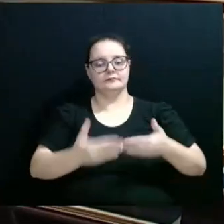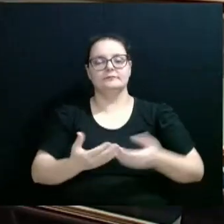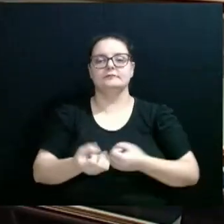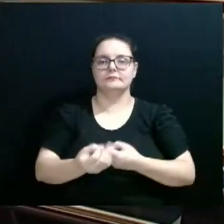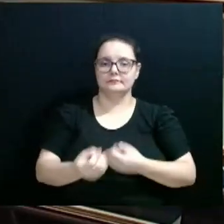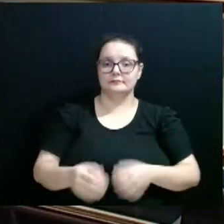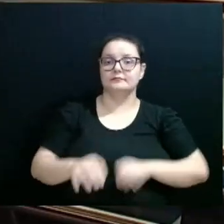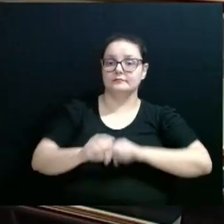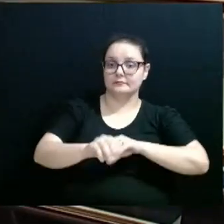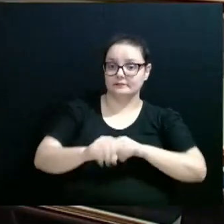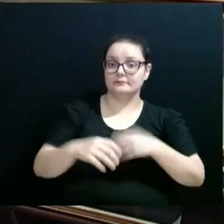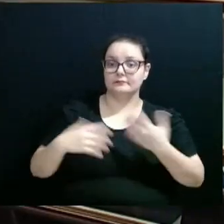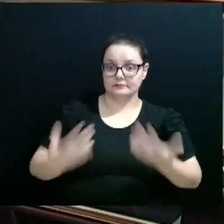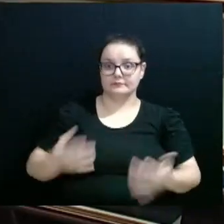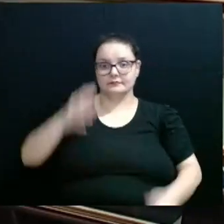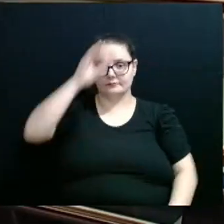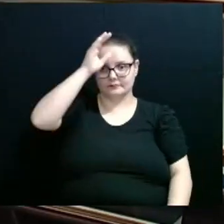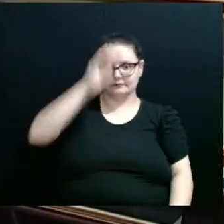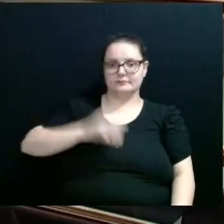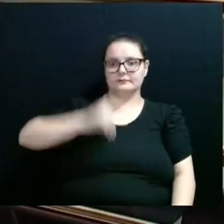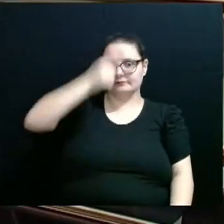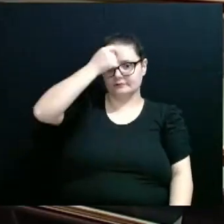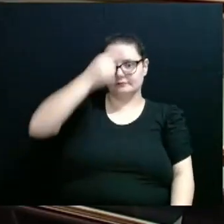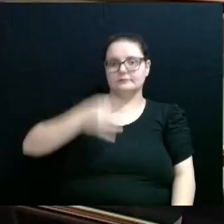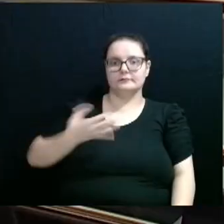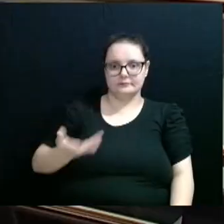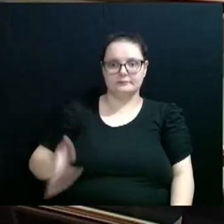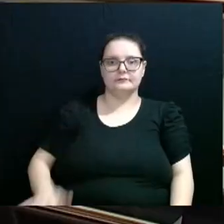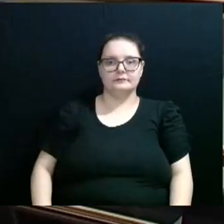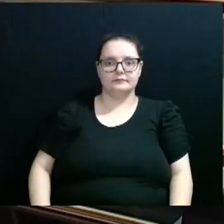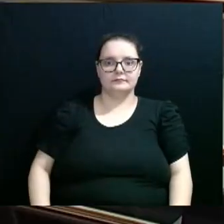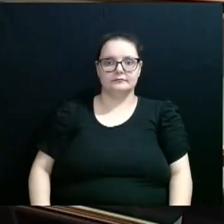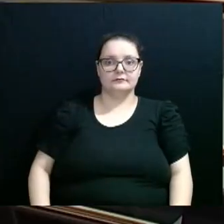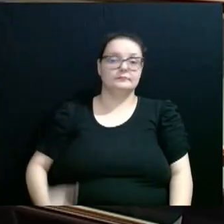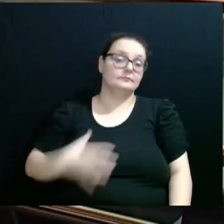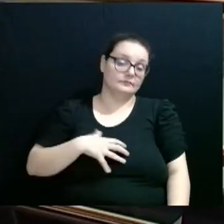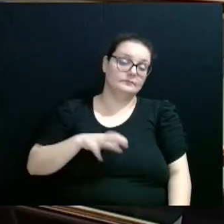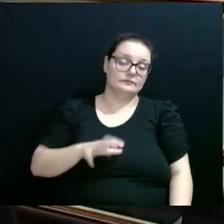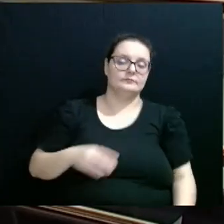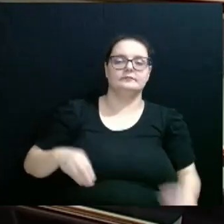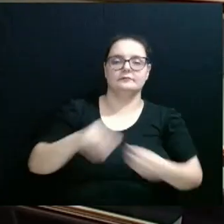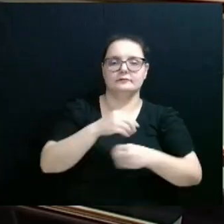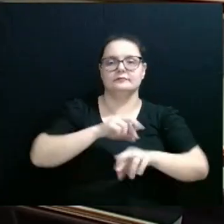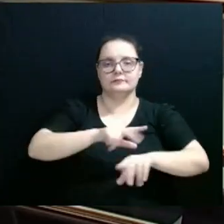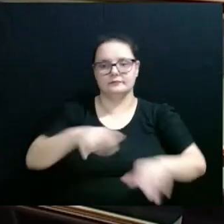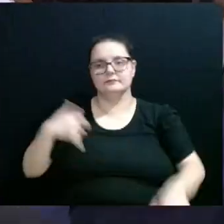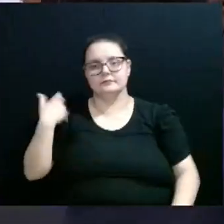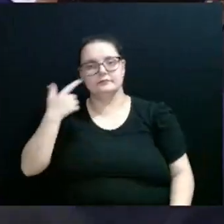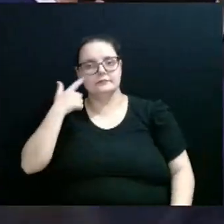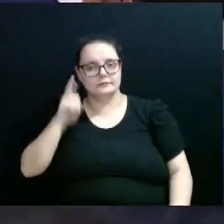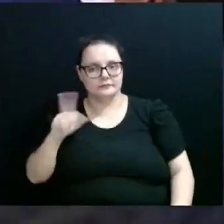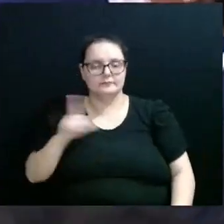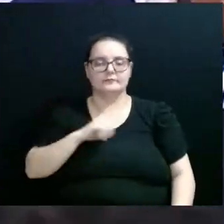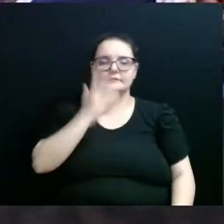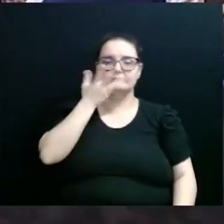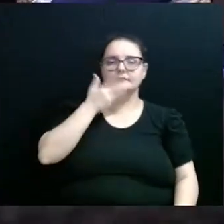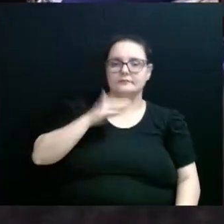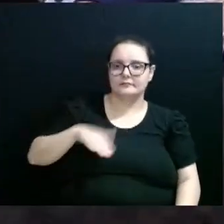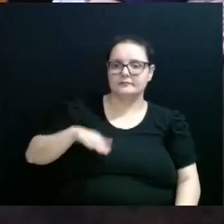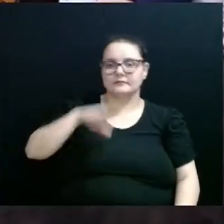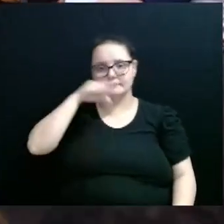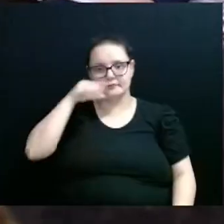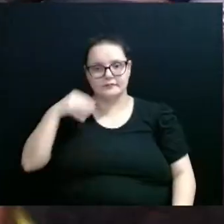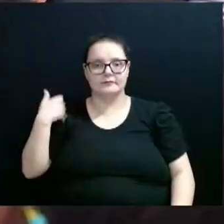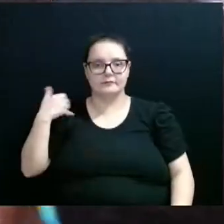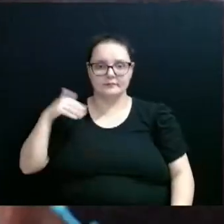da cidadania, para a cidadania, e aí isso envolve várias idades. Claro que existem crianças, adolescentes, adultos, e cada um meio que